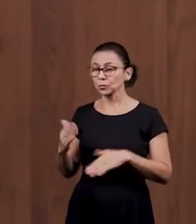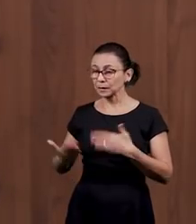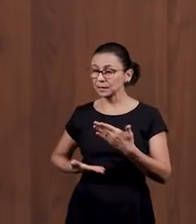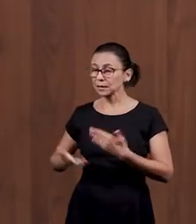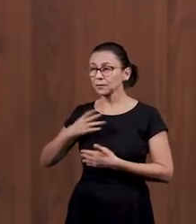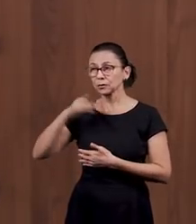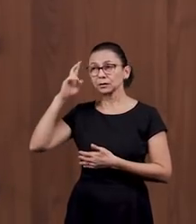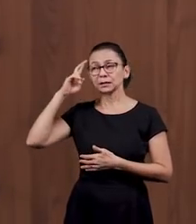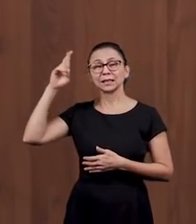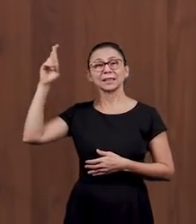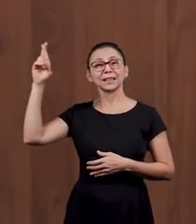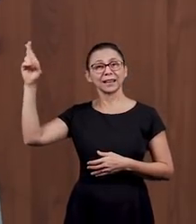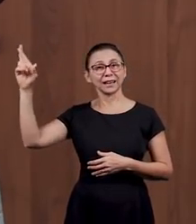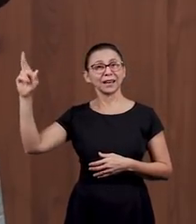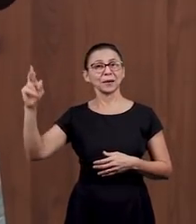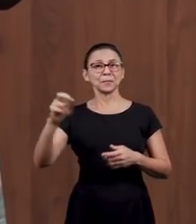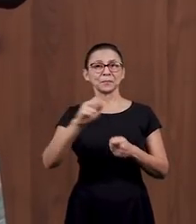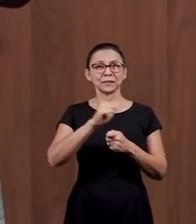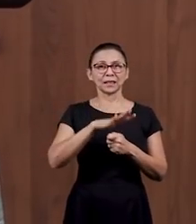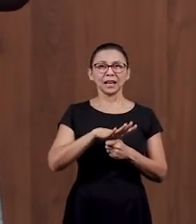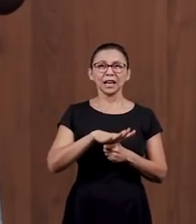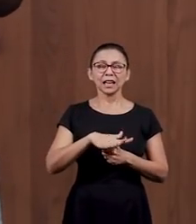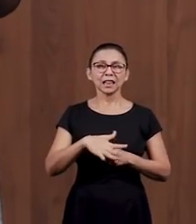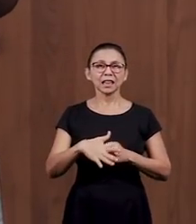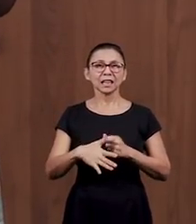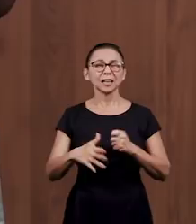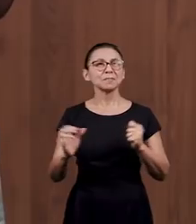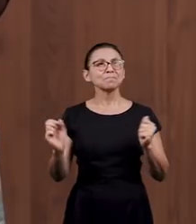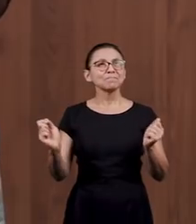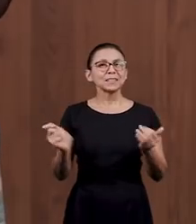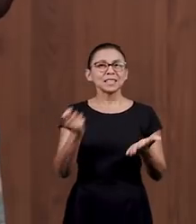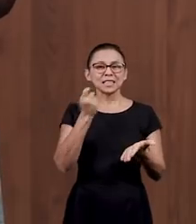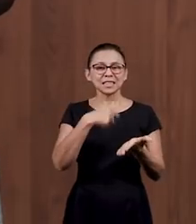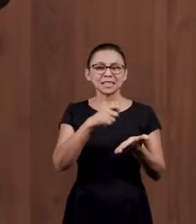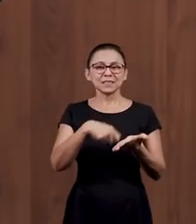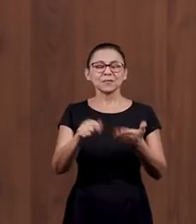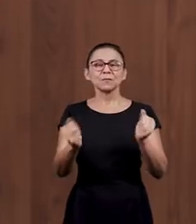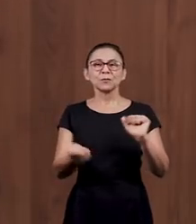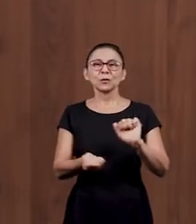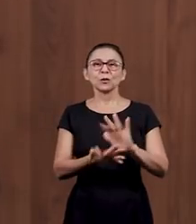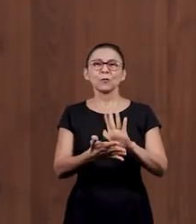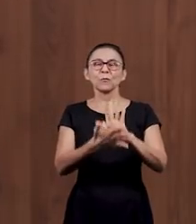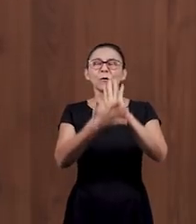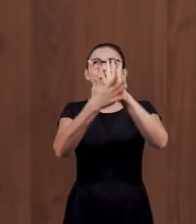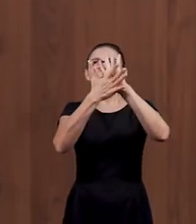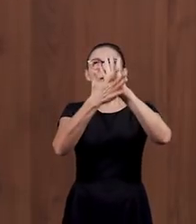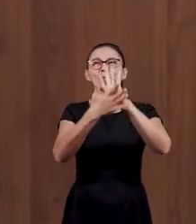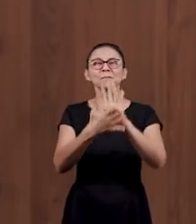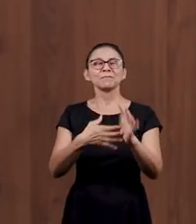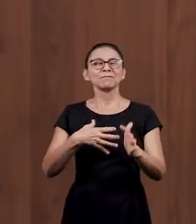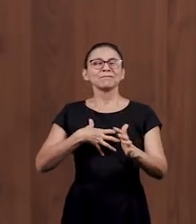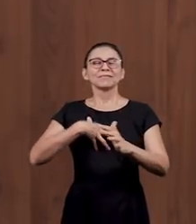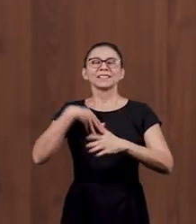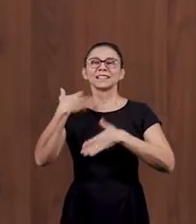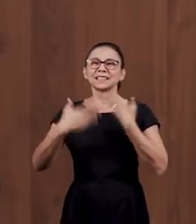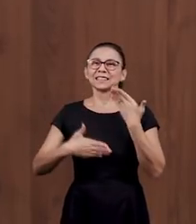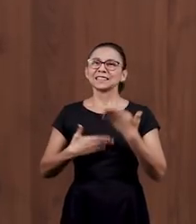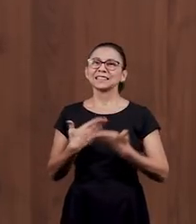voto. Ana fez um cântico ao Senhor de tamanha alegria que ela sentia pelo Senhor